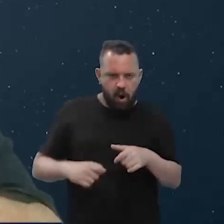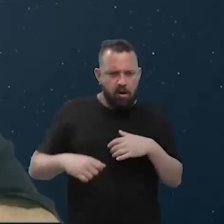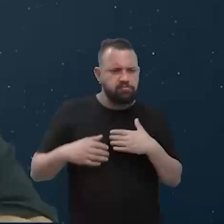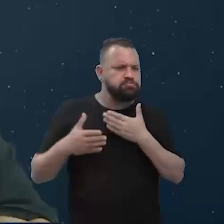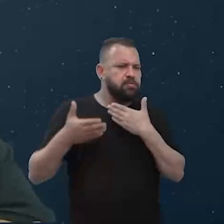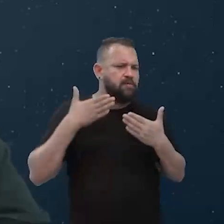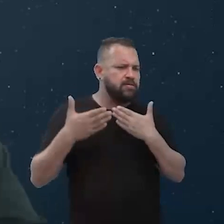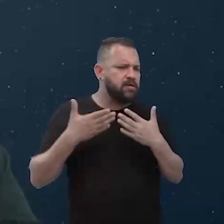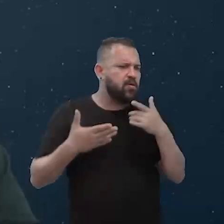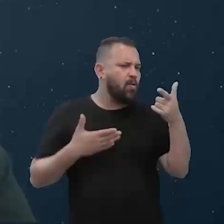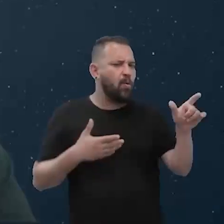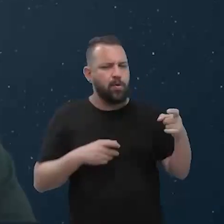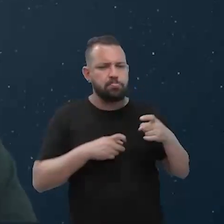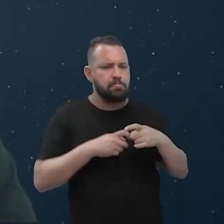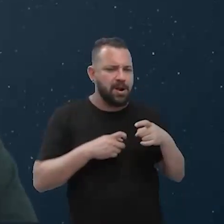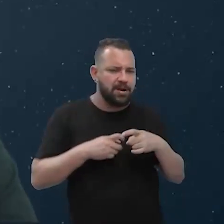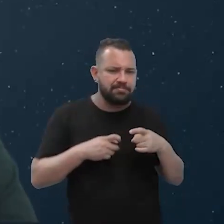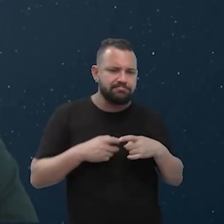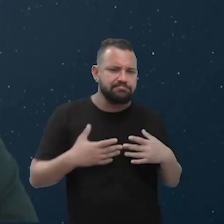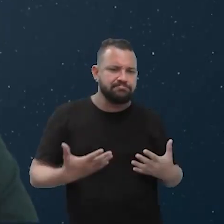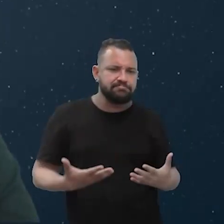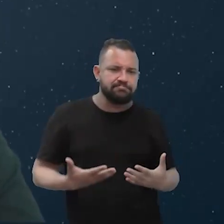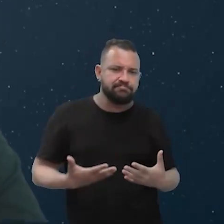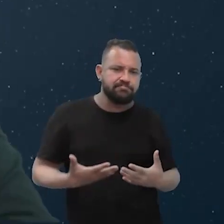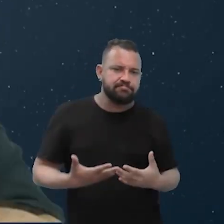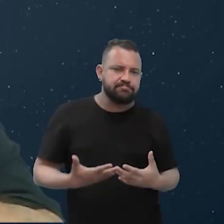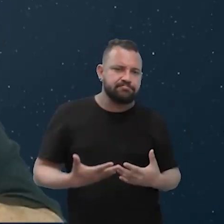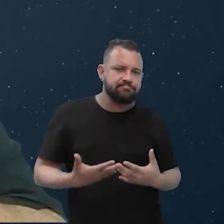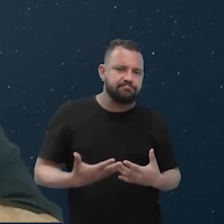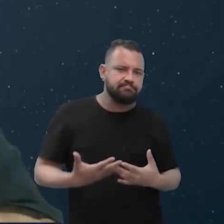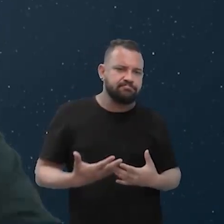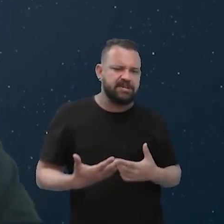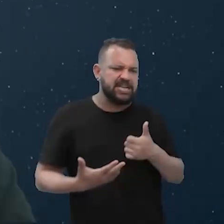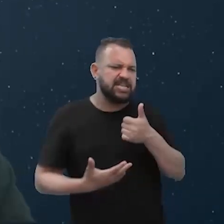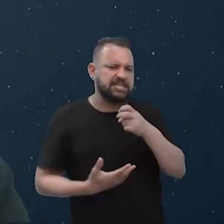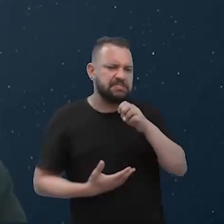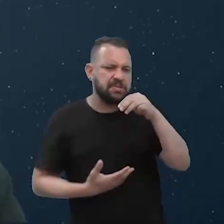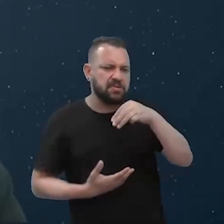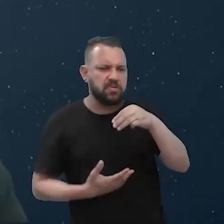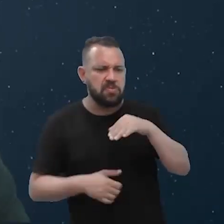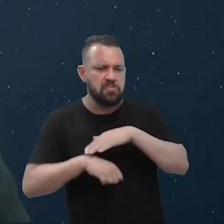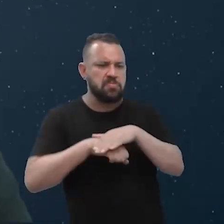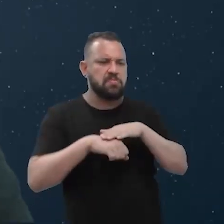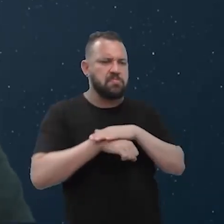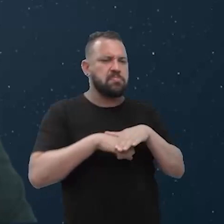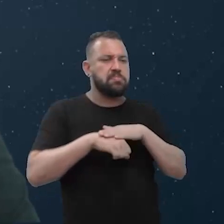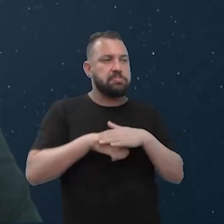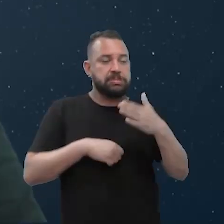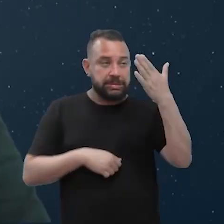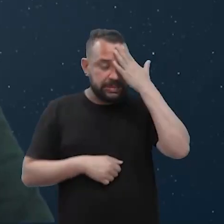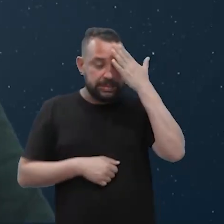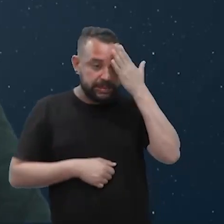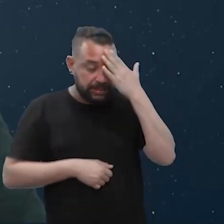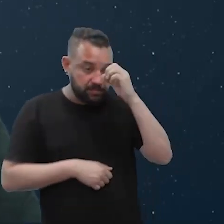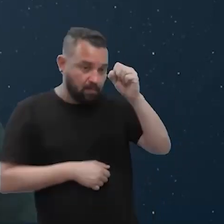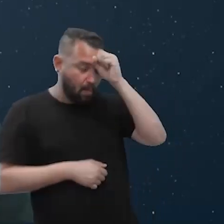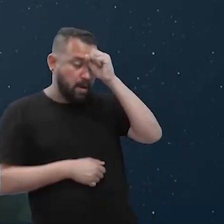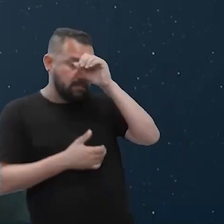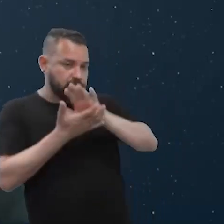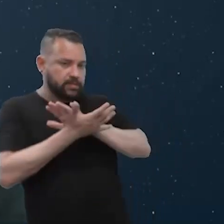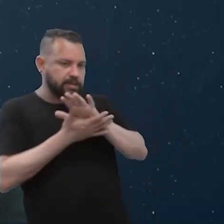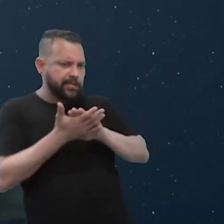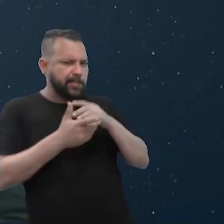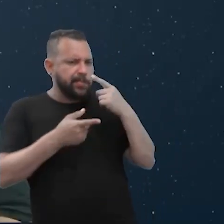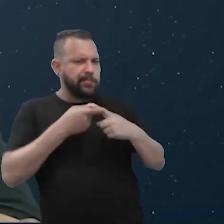com outros colegas de trabalho e aí ele passa lá uns 10, 15 minutos conversando e você não vai entender nada. Por